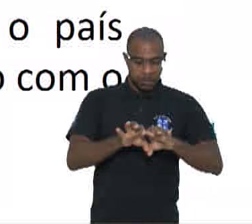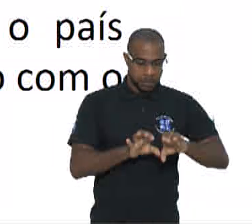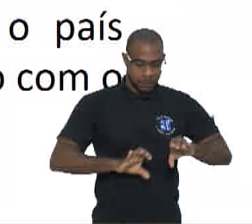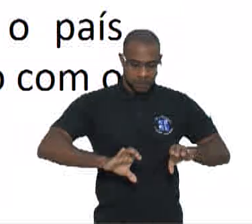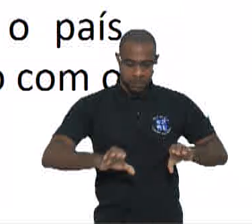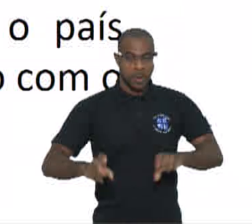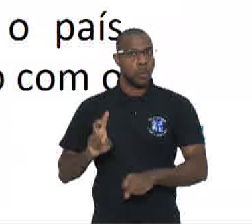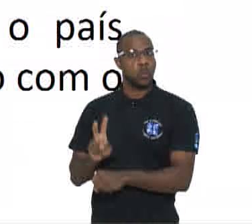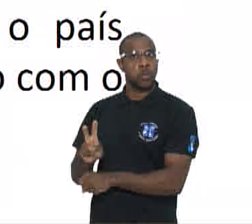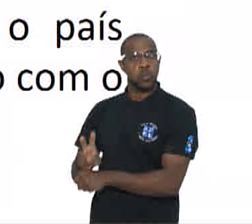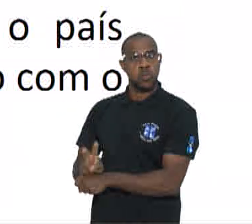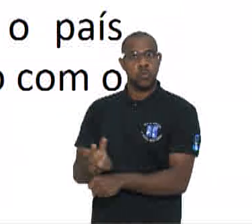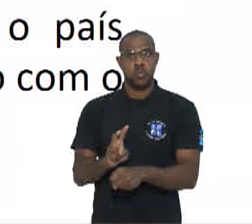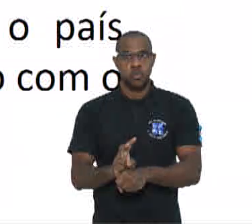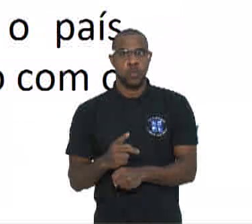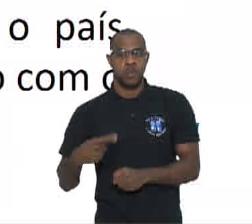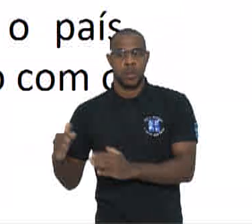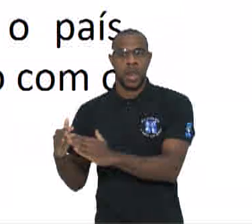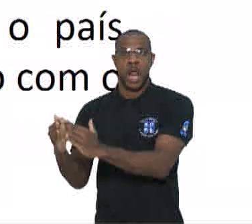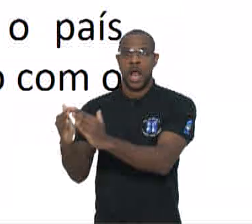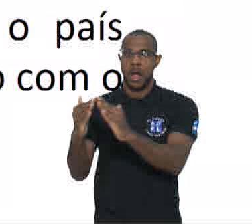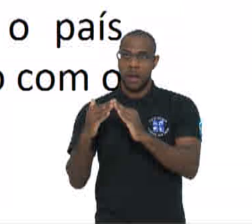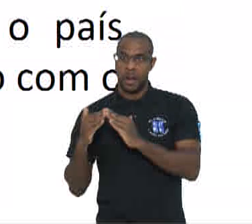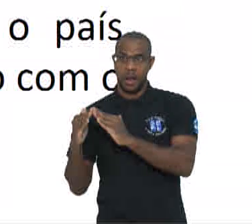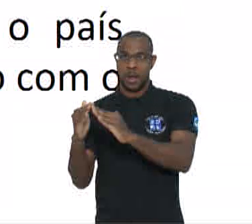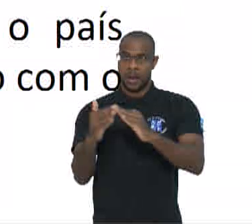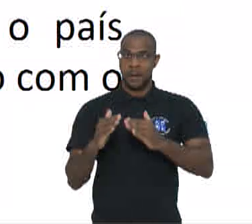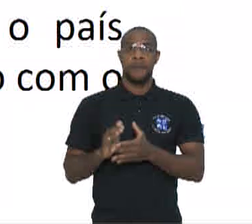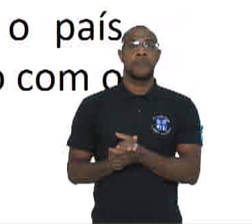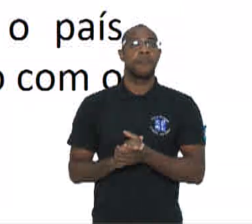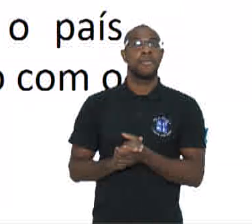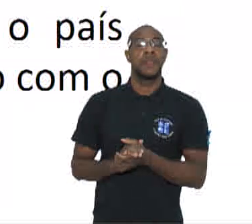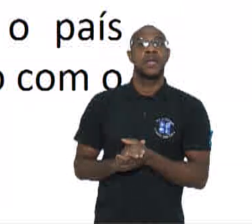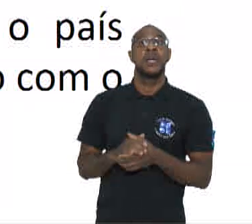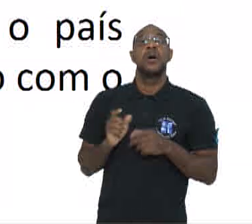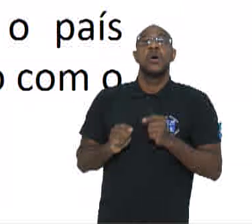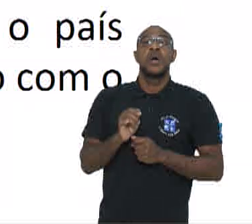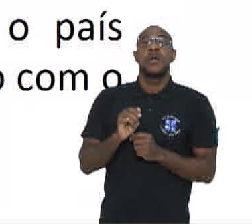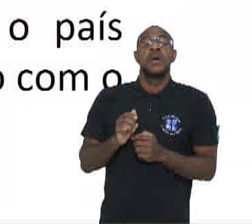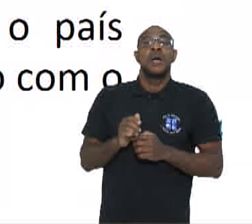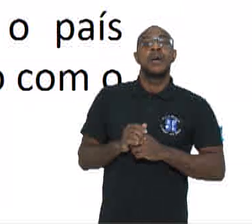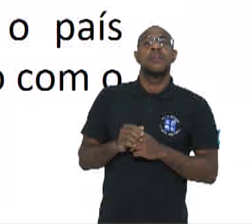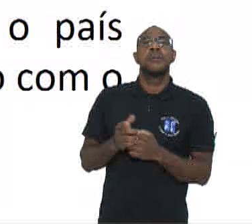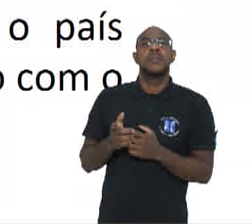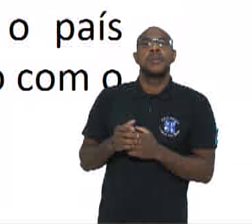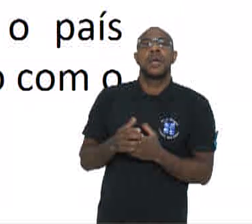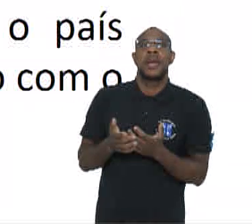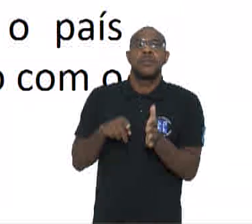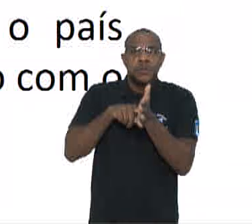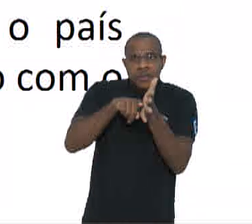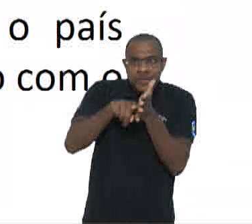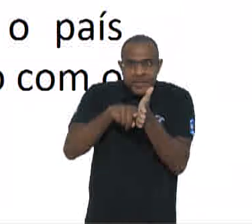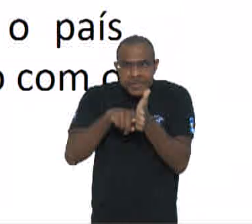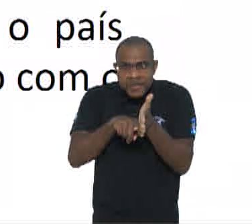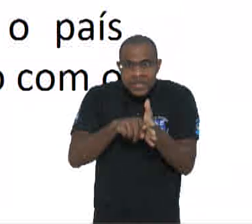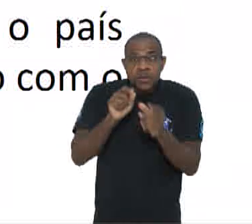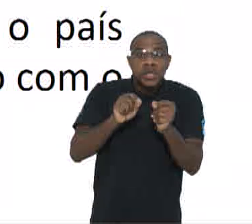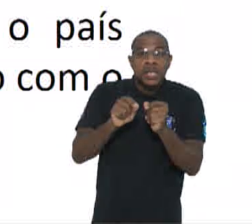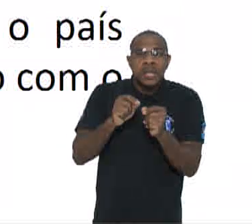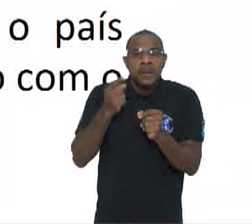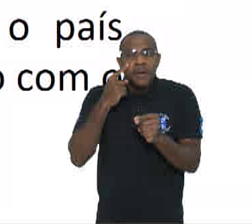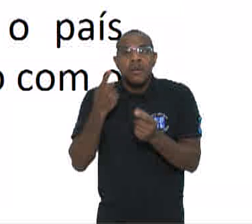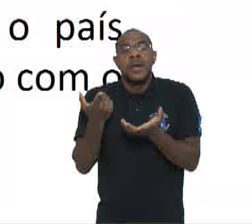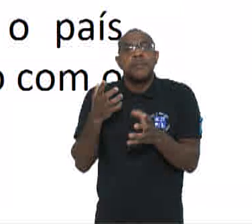para 60% dos moradores. O Instituto Trata Brasil calcula que o país receba investimentos